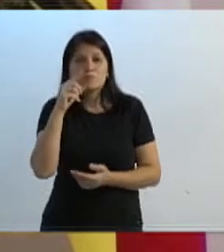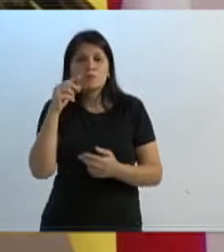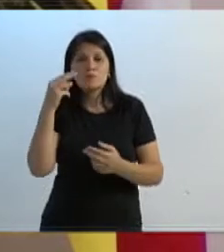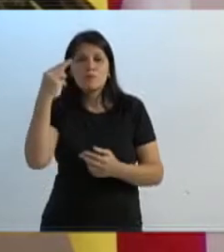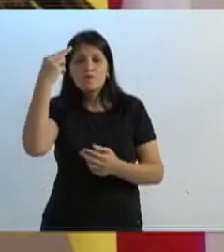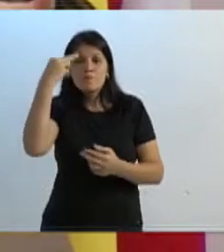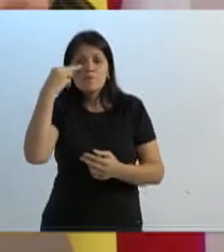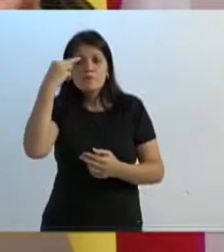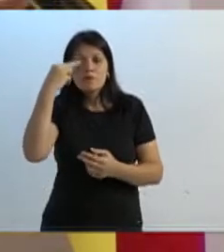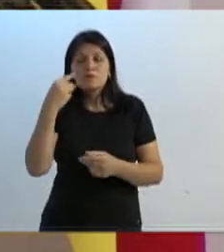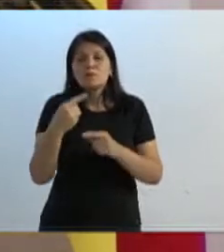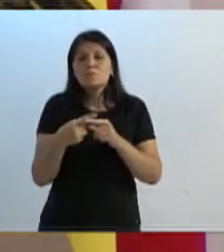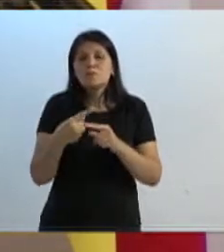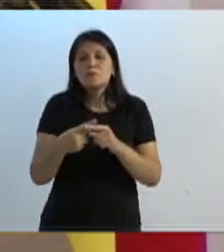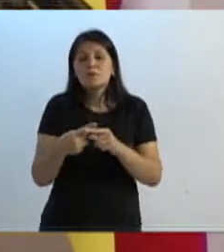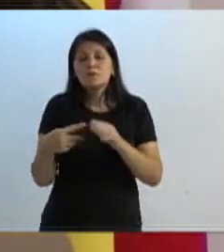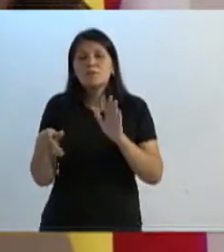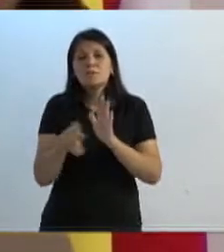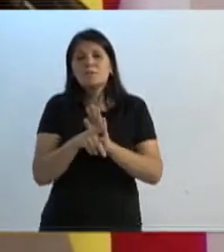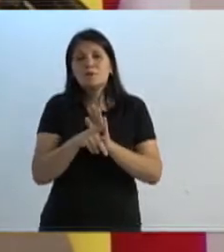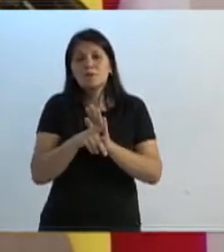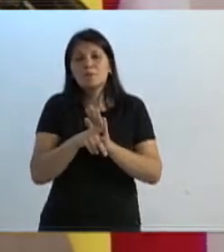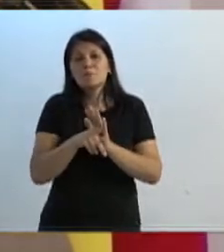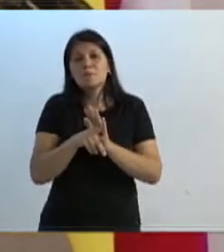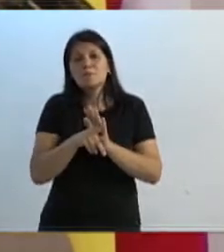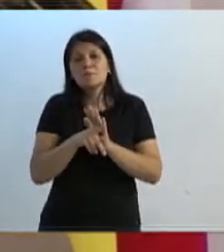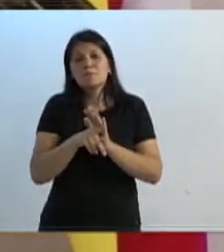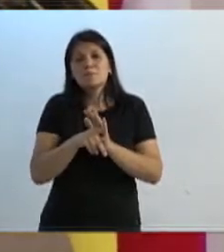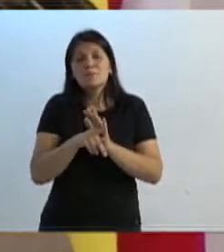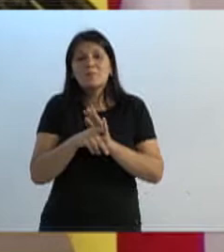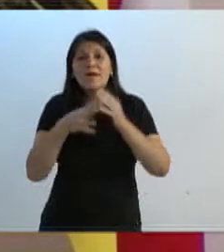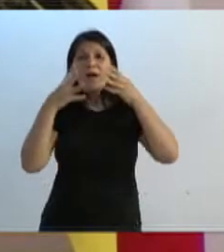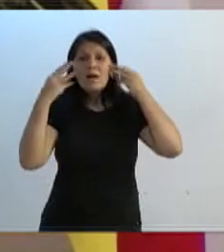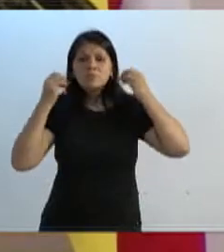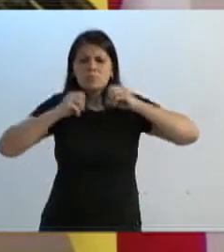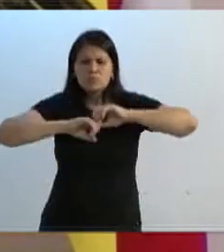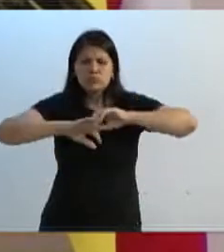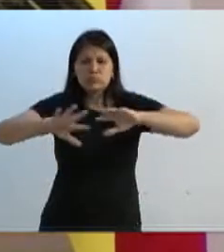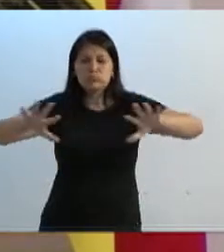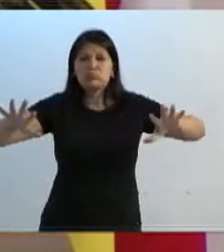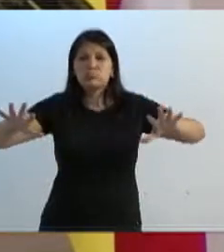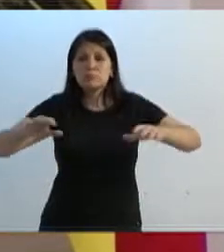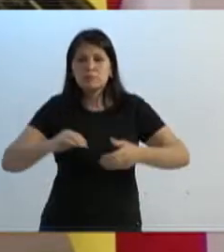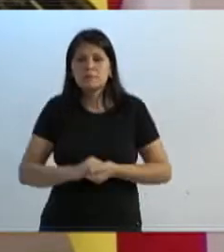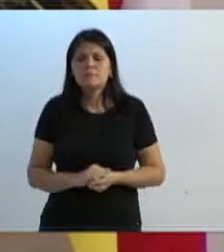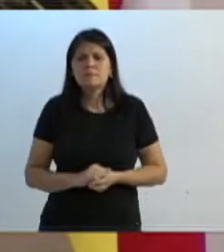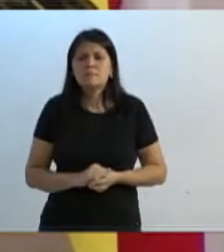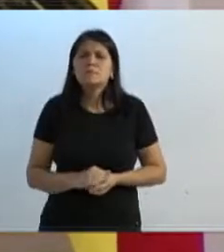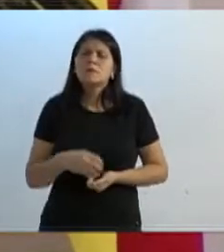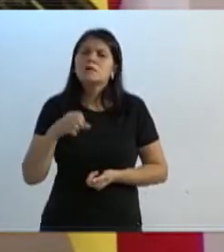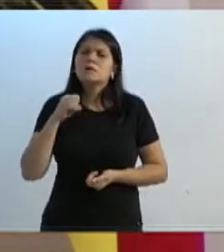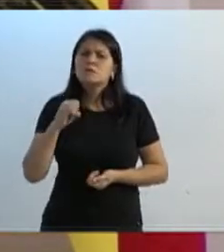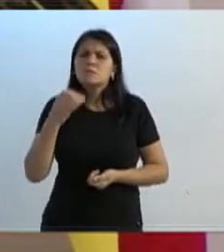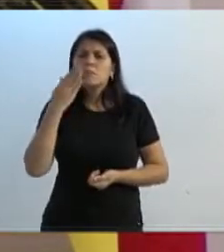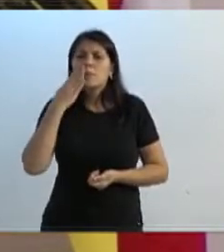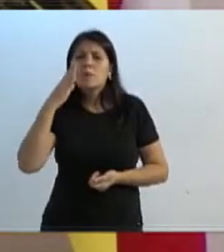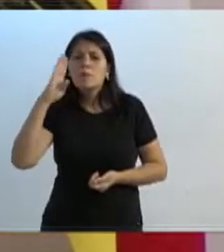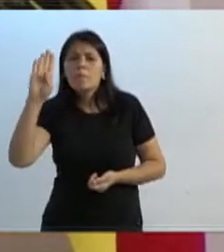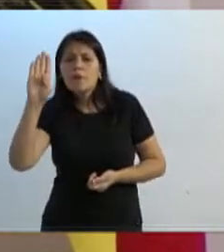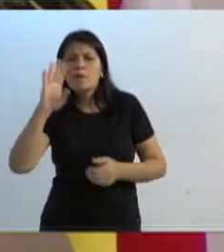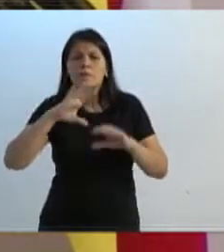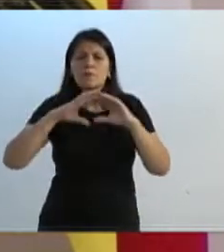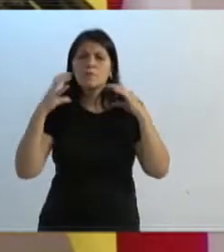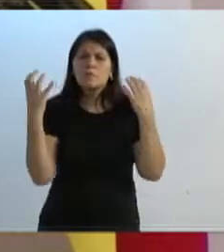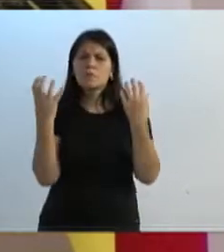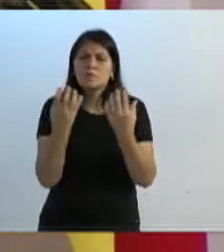foi oriunda da proliferação disso. E aí, se tem uma previsão, se promete à comunidade, se promete, a gestão